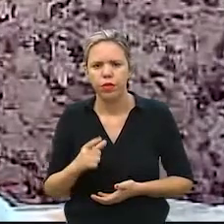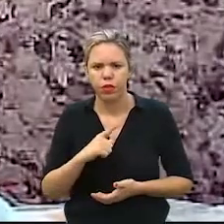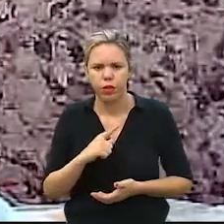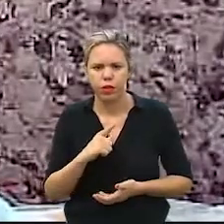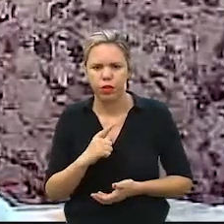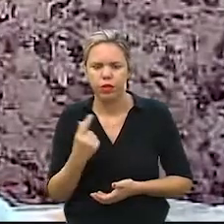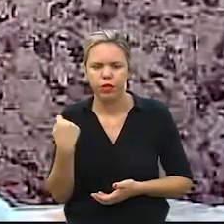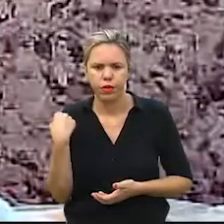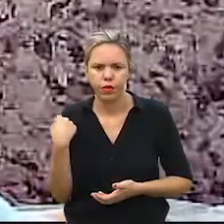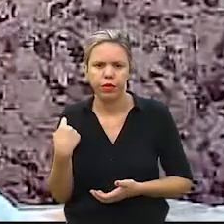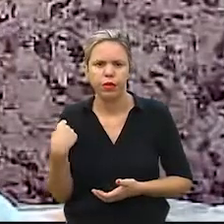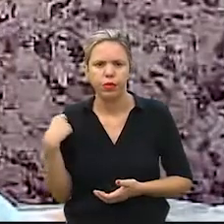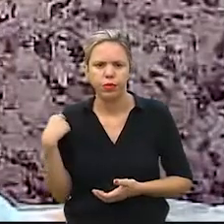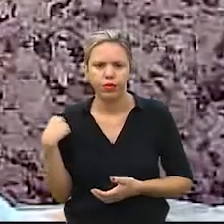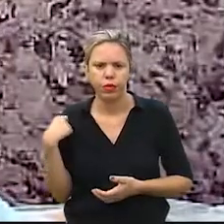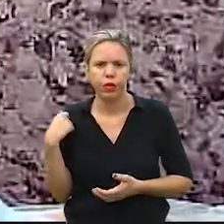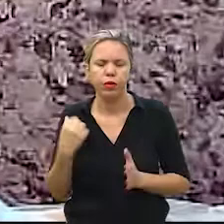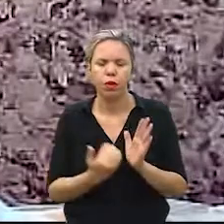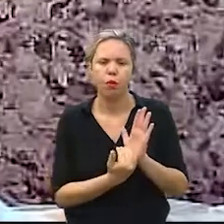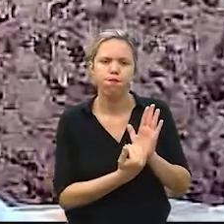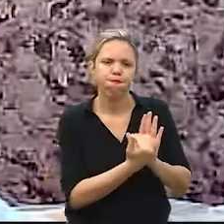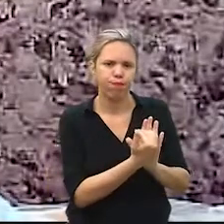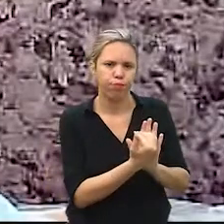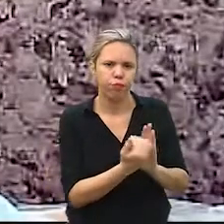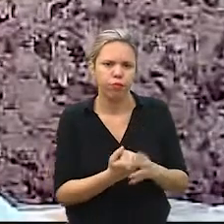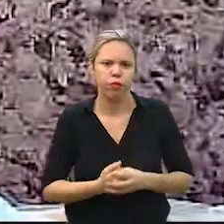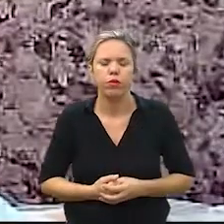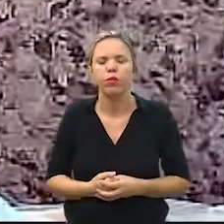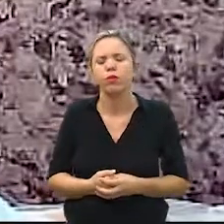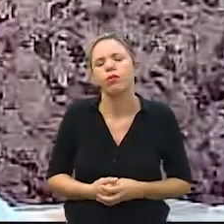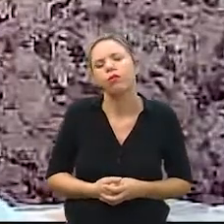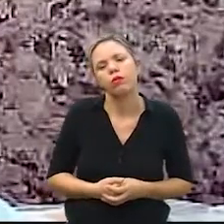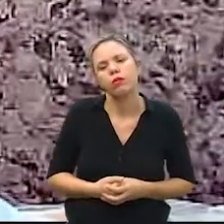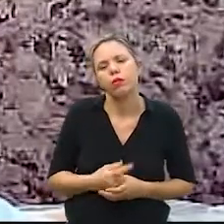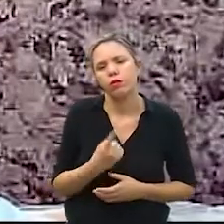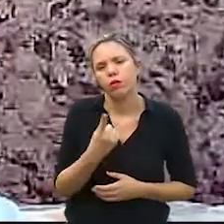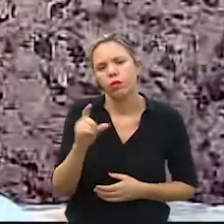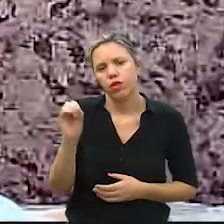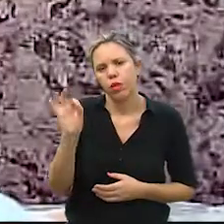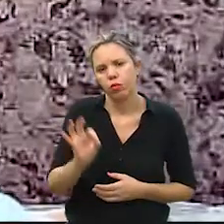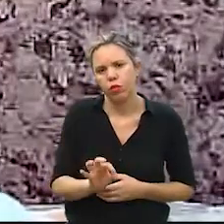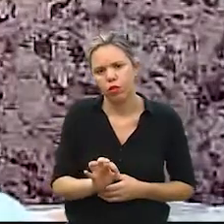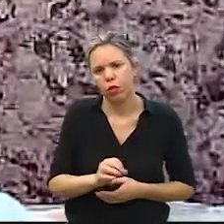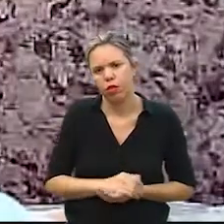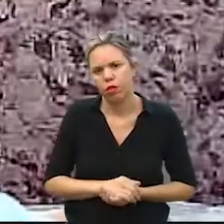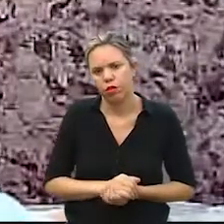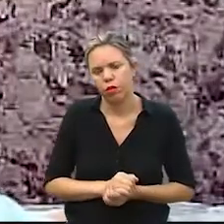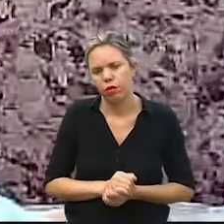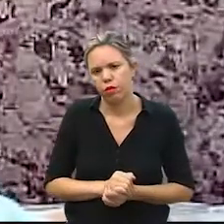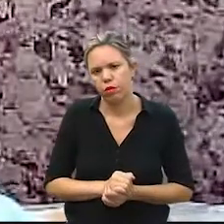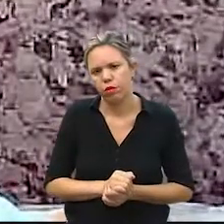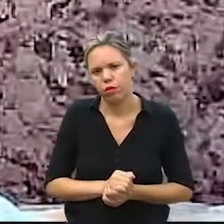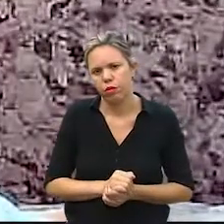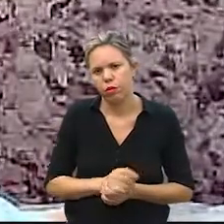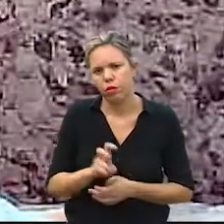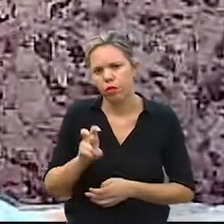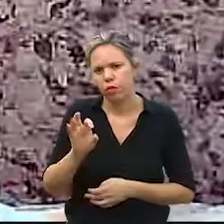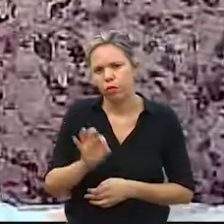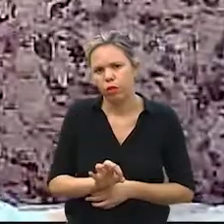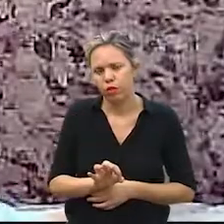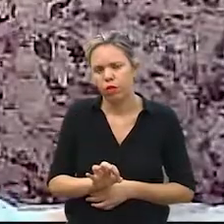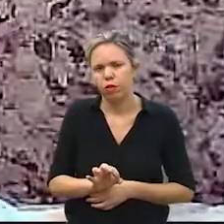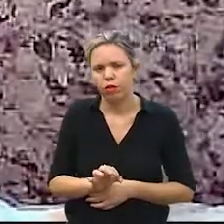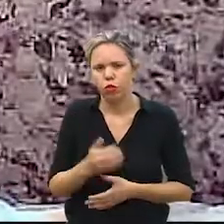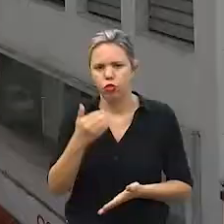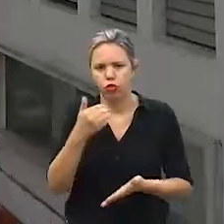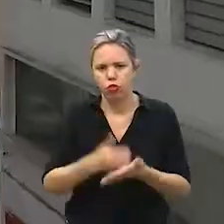teve um crescimento de cerca de 10%, cerca de 5%